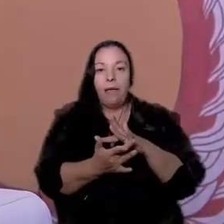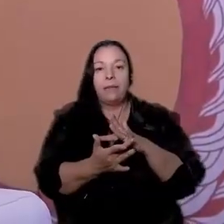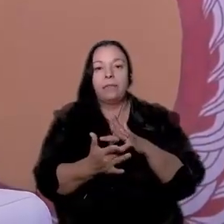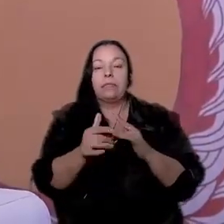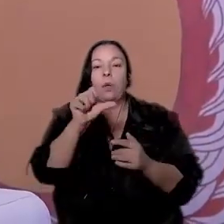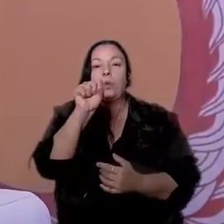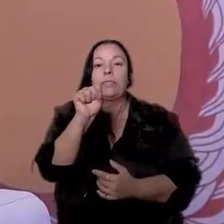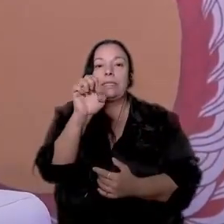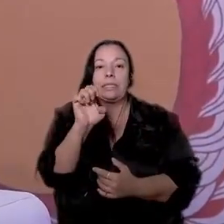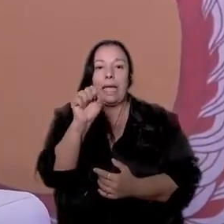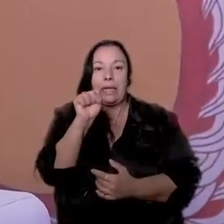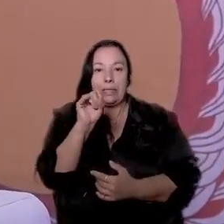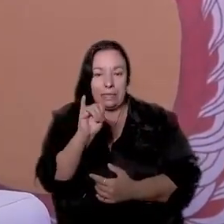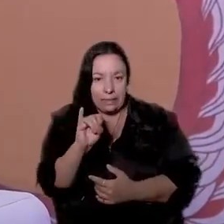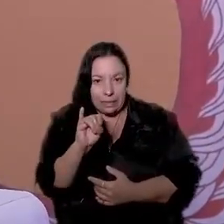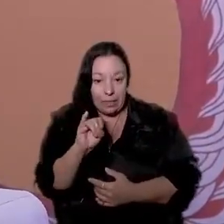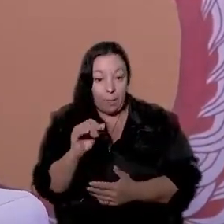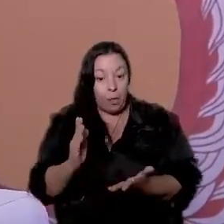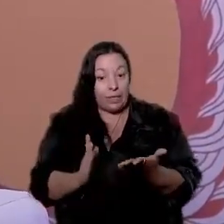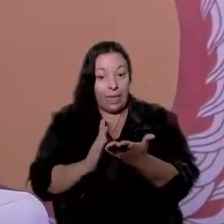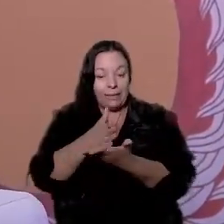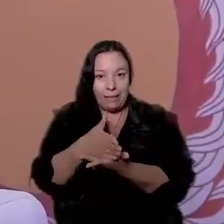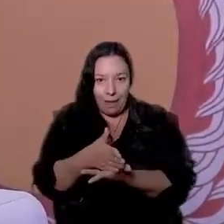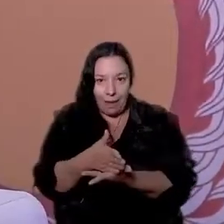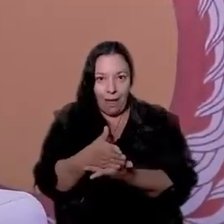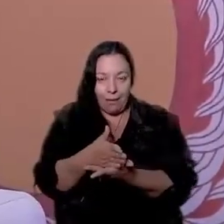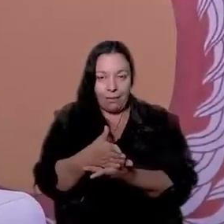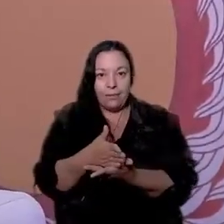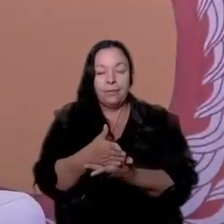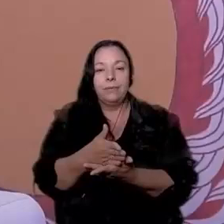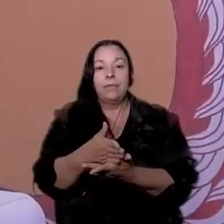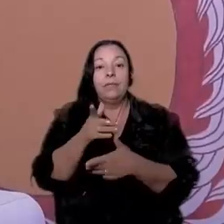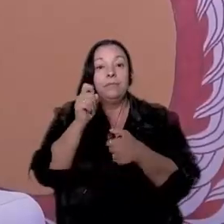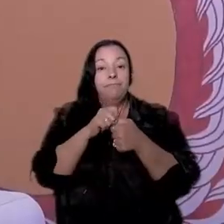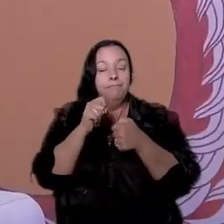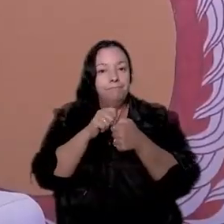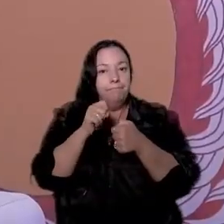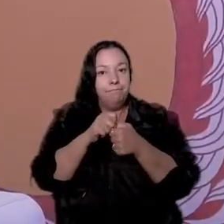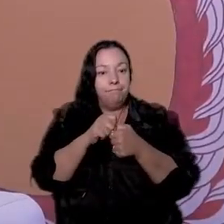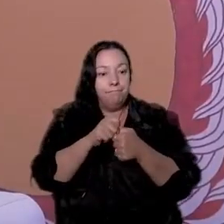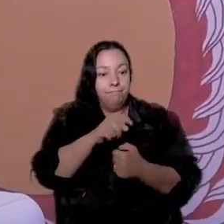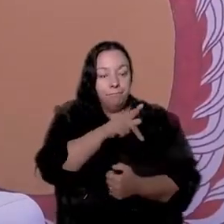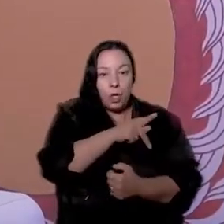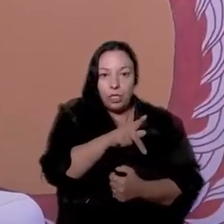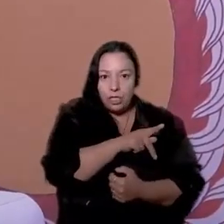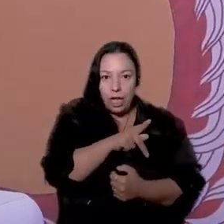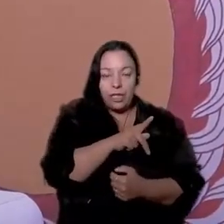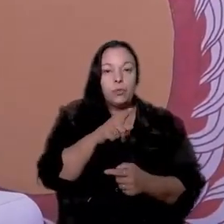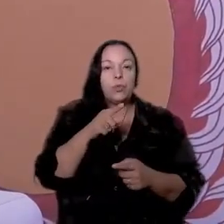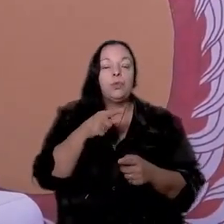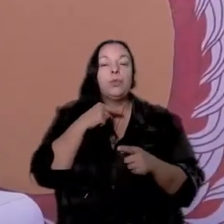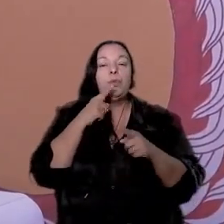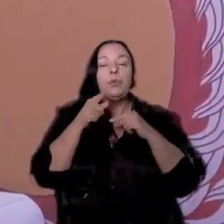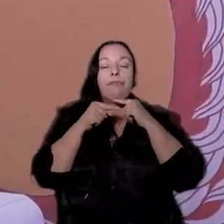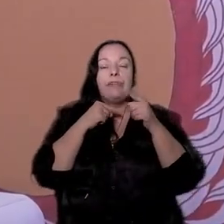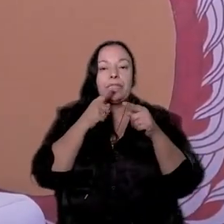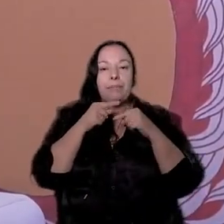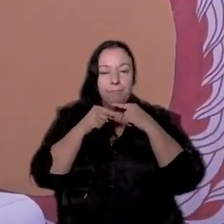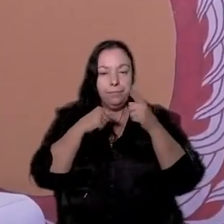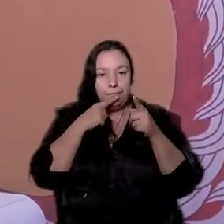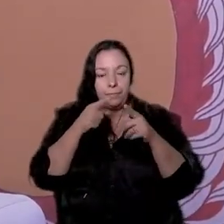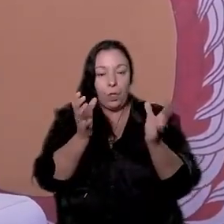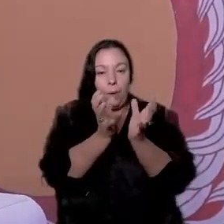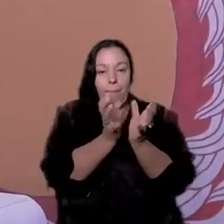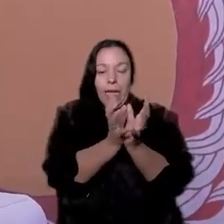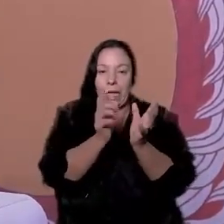com o SESI. As pessoas vão poder entrar e fazendo ali o seu projeto e tirar dúvida com a equipe técnica.